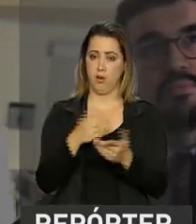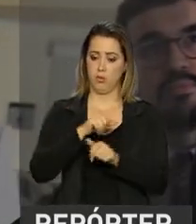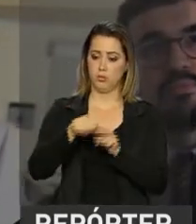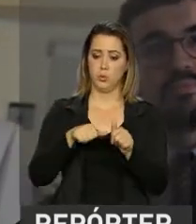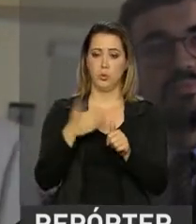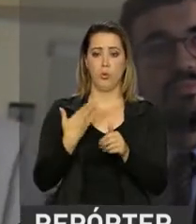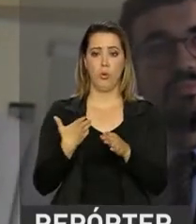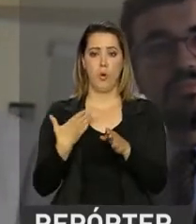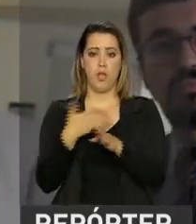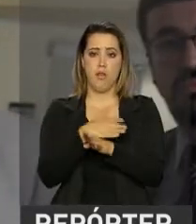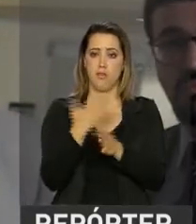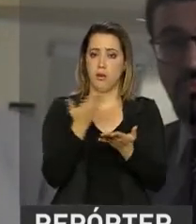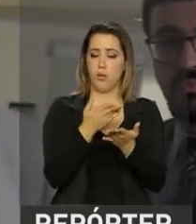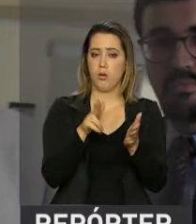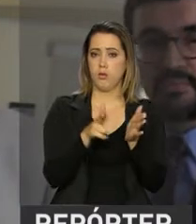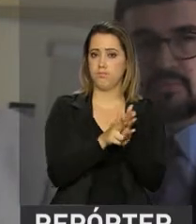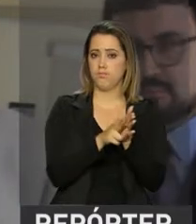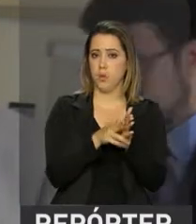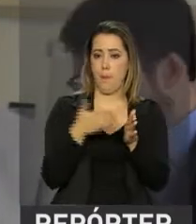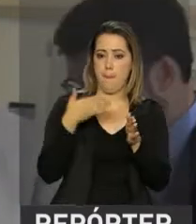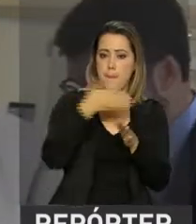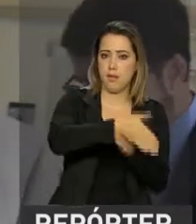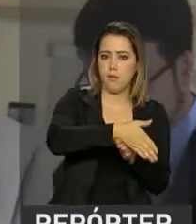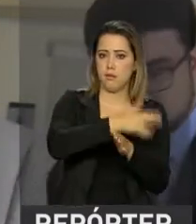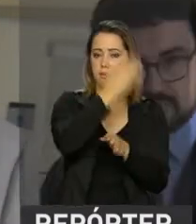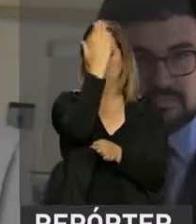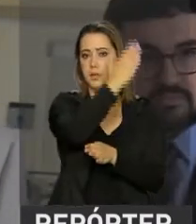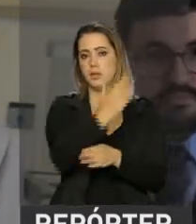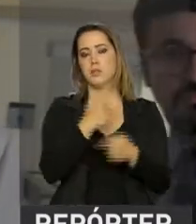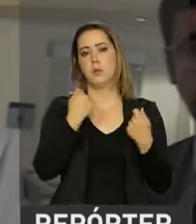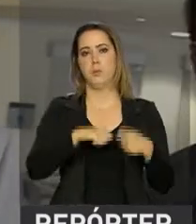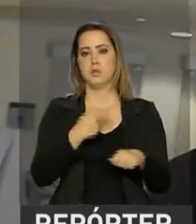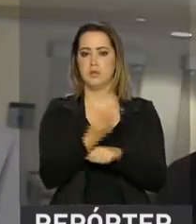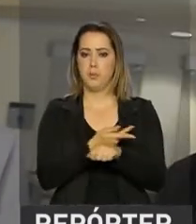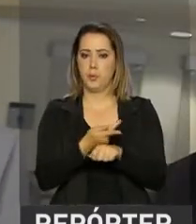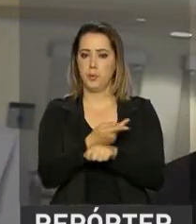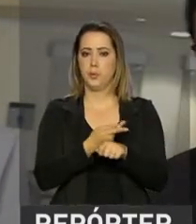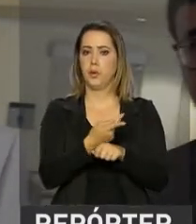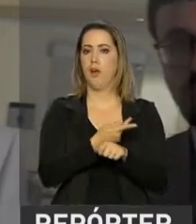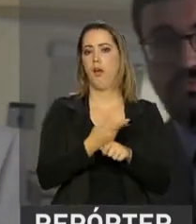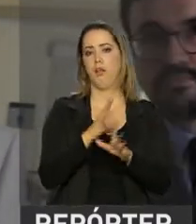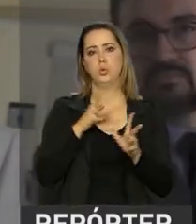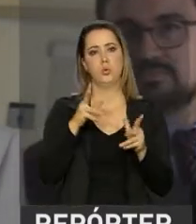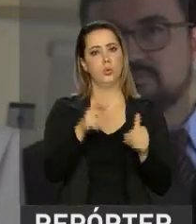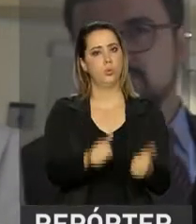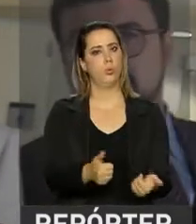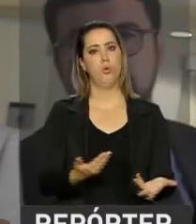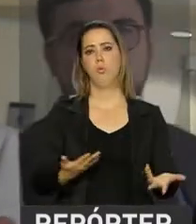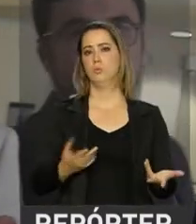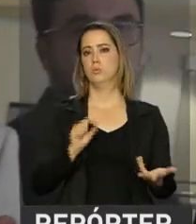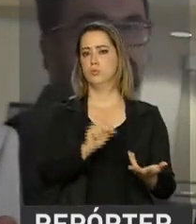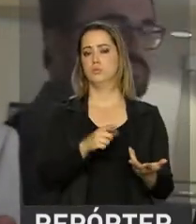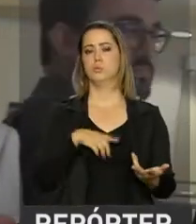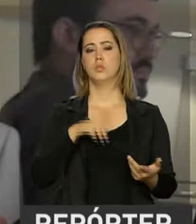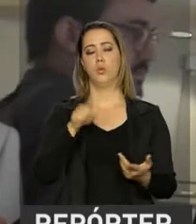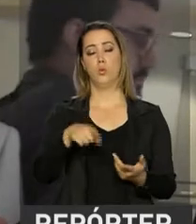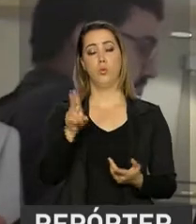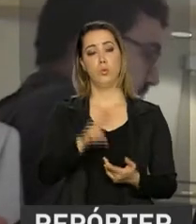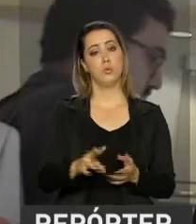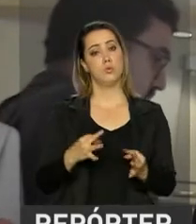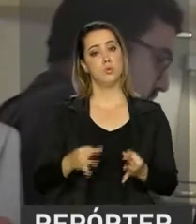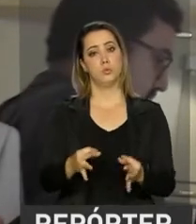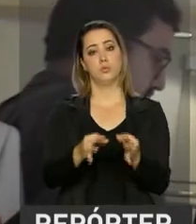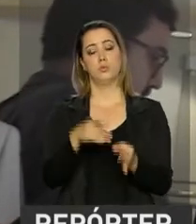eles têm a obrigação de acompanhar esse roubo tentar encontrar a morte chegar no mundo daí tecnologia mas faz